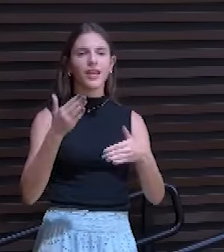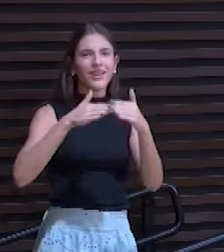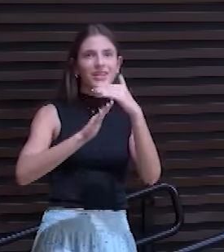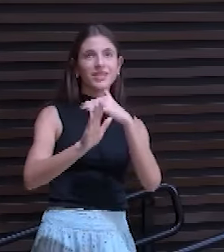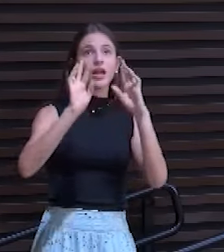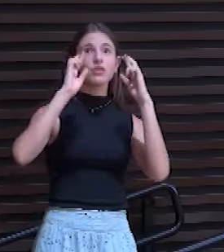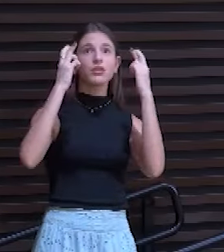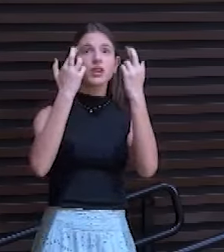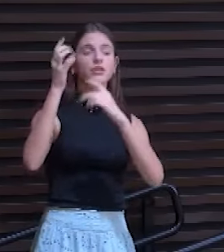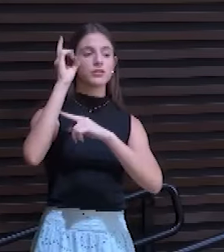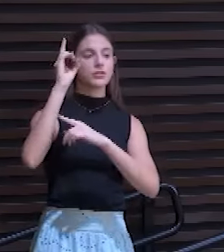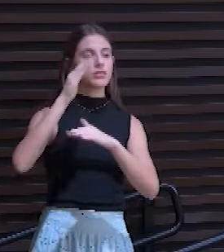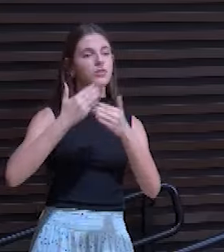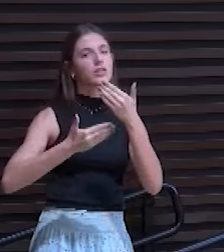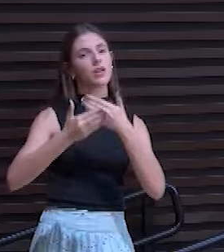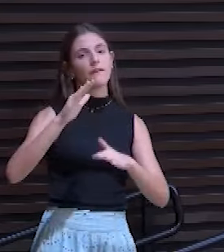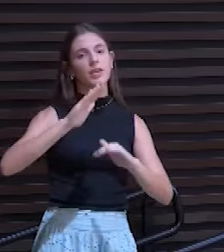Você acha que isso é pouca coisa?